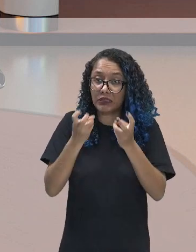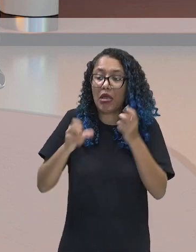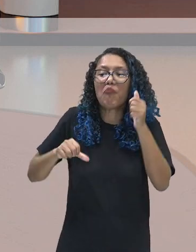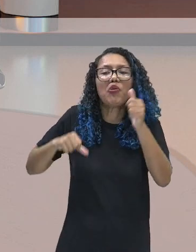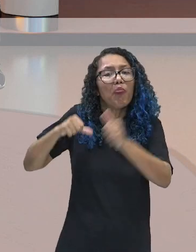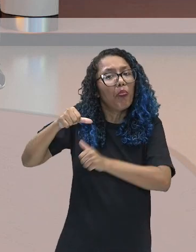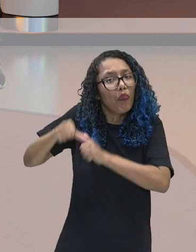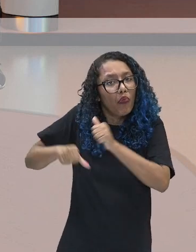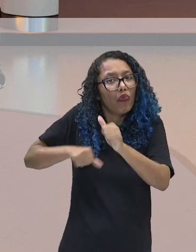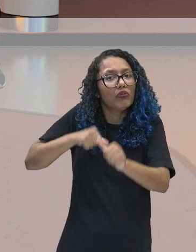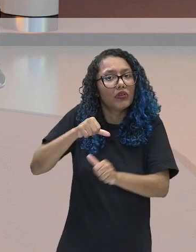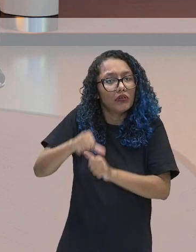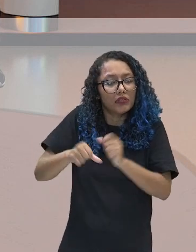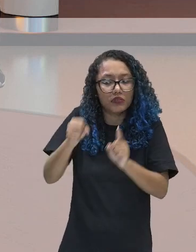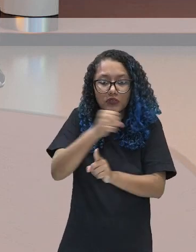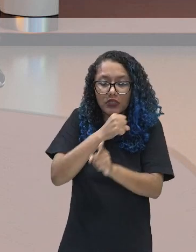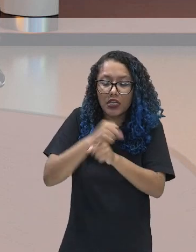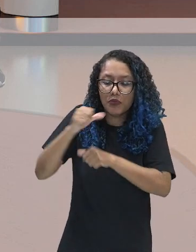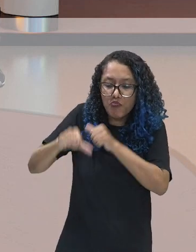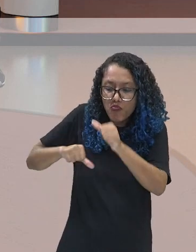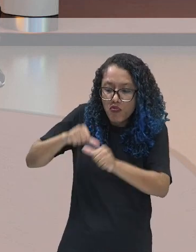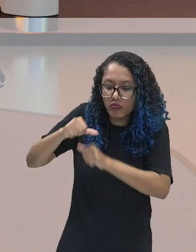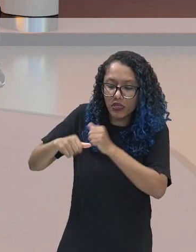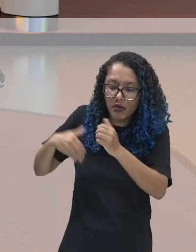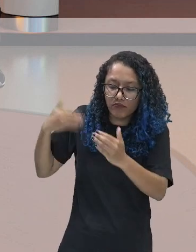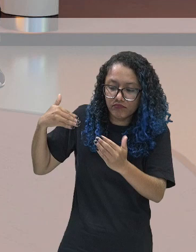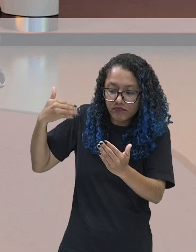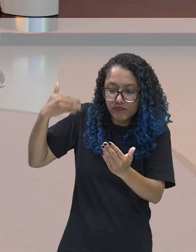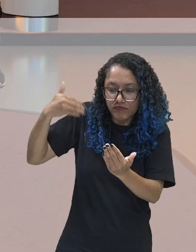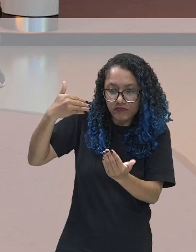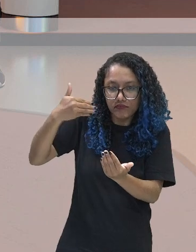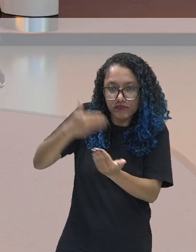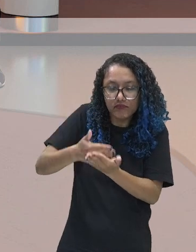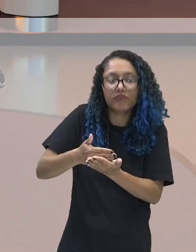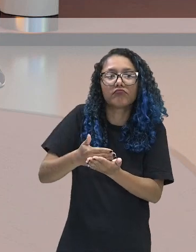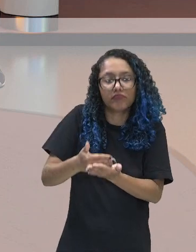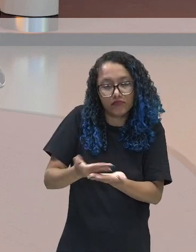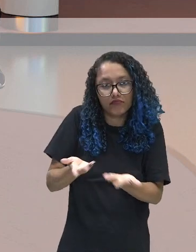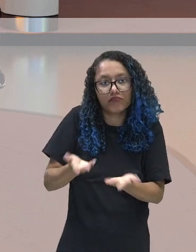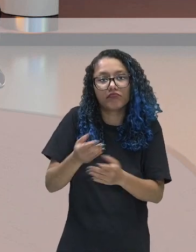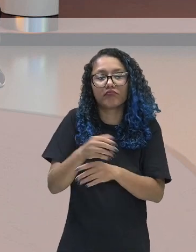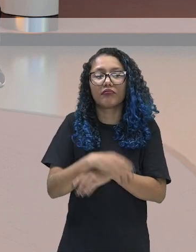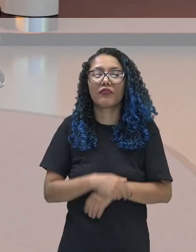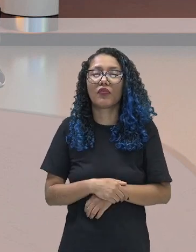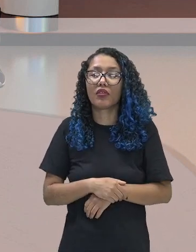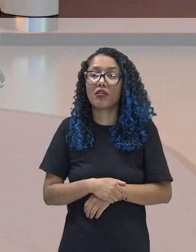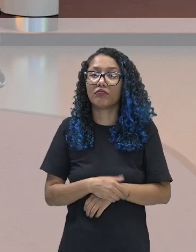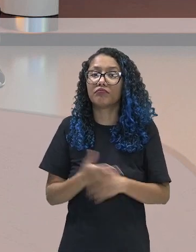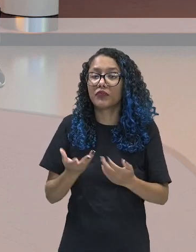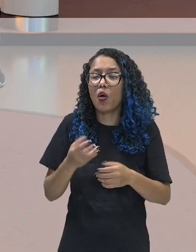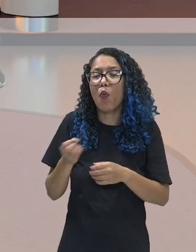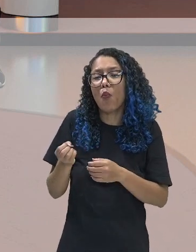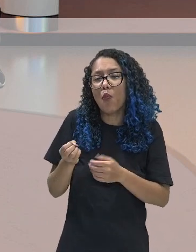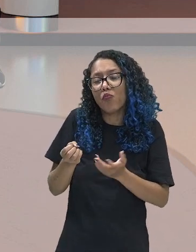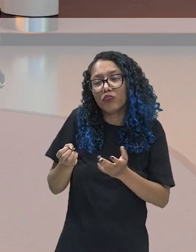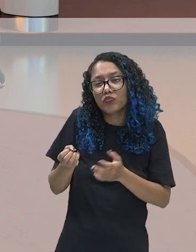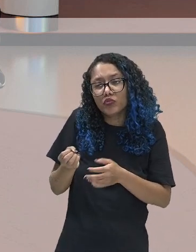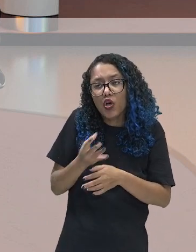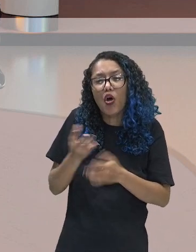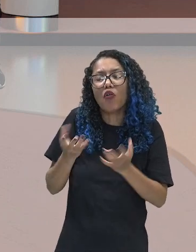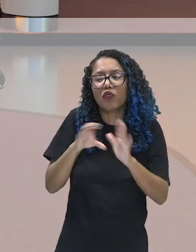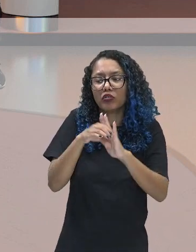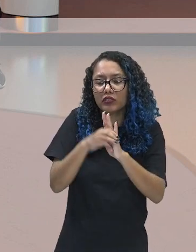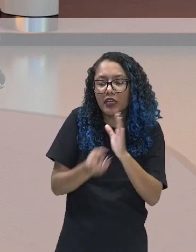na sociedade ao longo do tempo, ao longo que a sociedade vai mudando, vai criando novos conceitos, e estudar a história